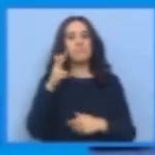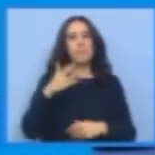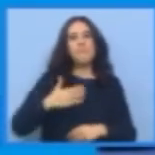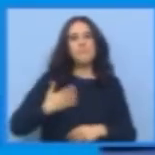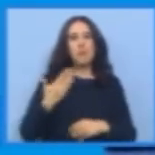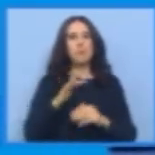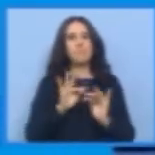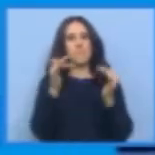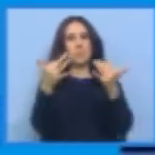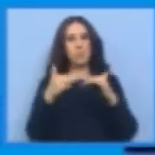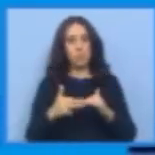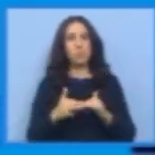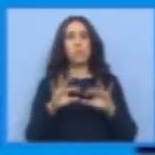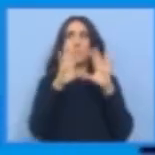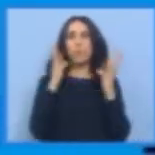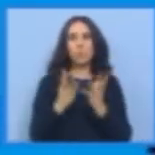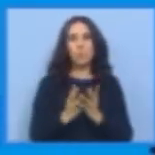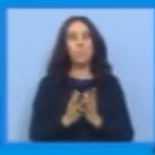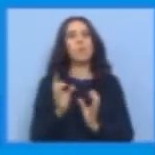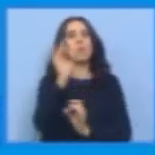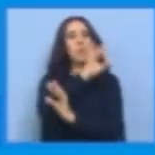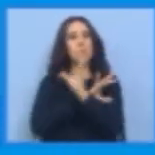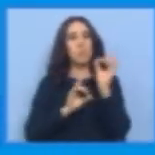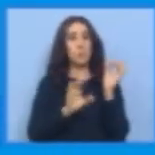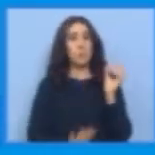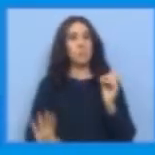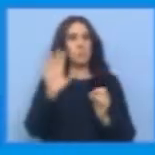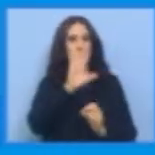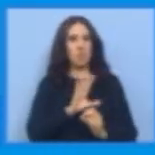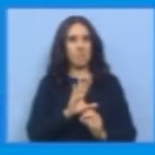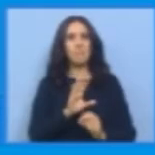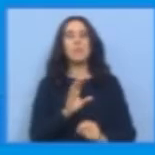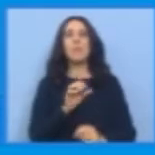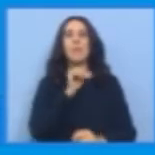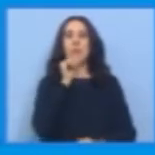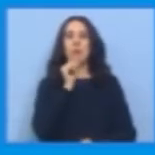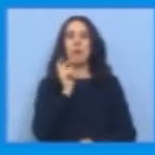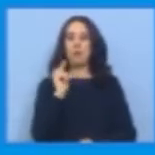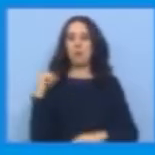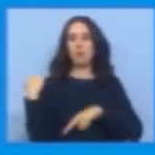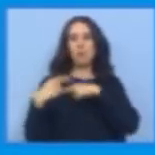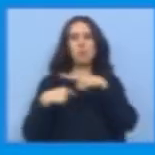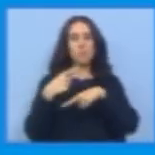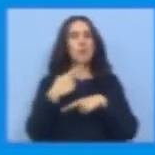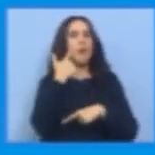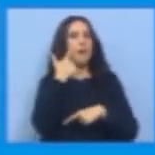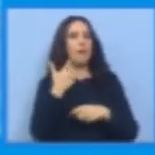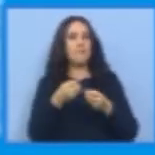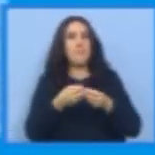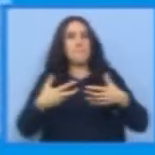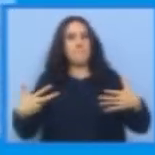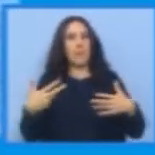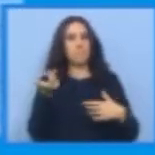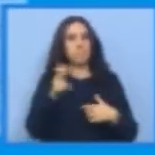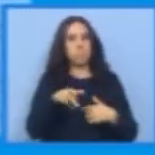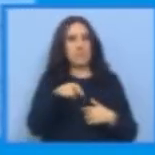nível global, a nível europeu e a nível nacional, e a tendência dos últimos anos é de um aumento deste fenómeno,